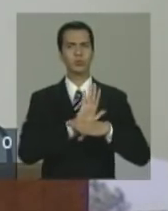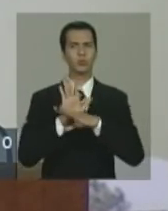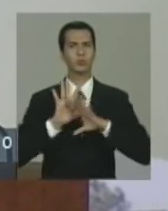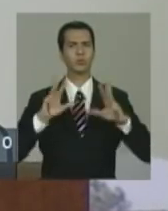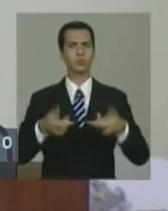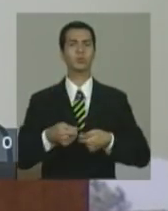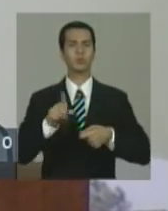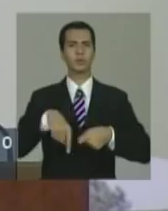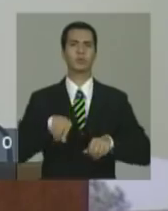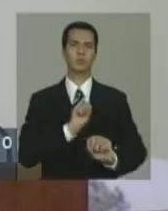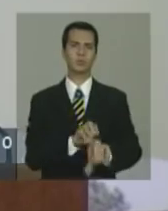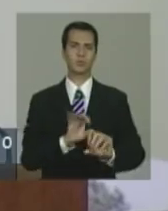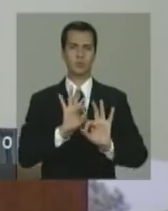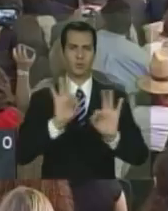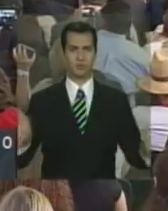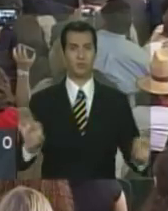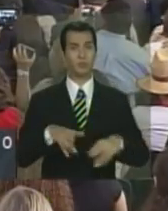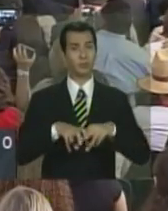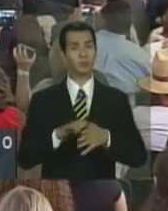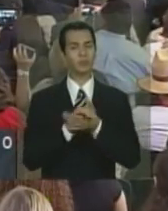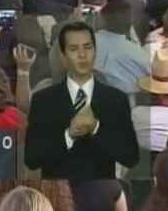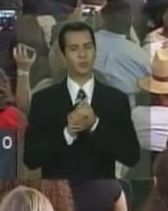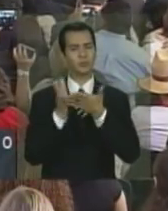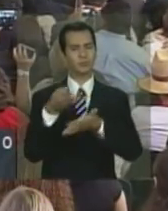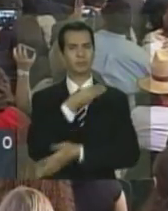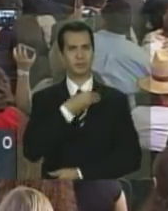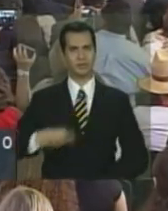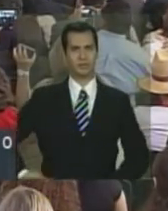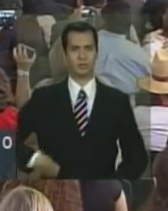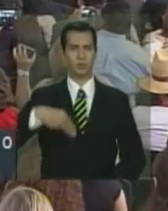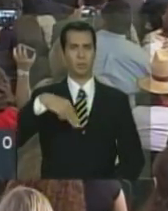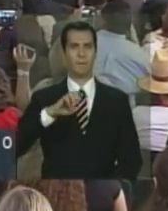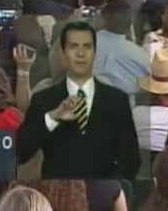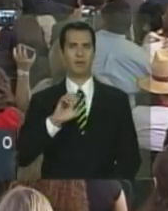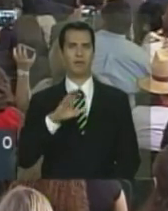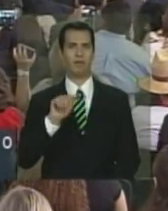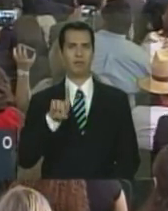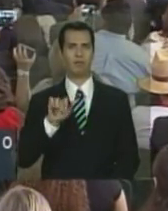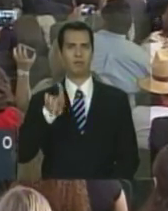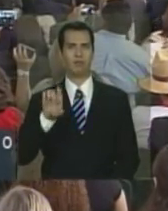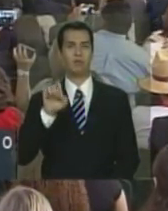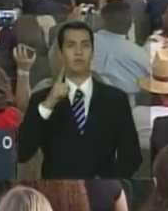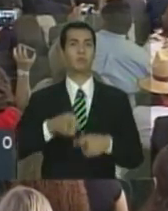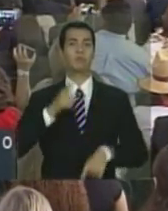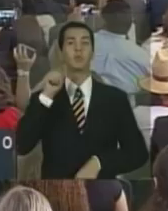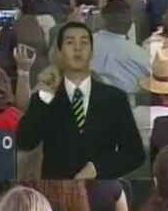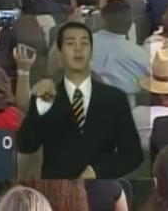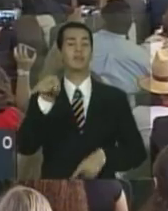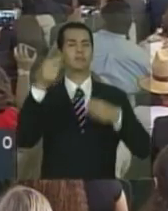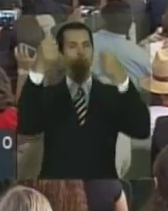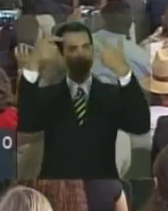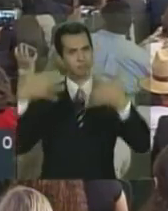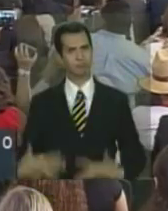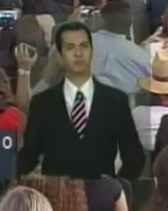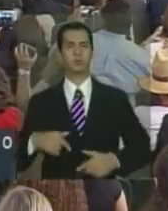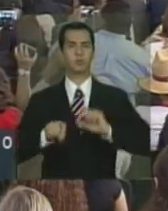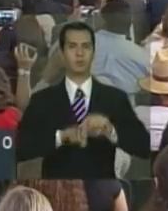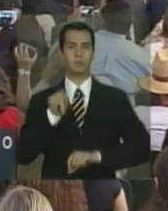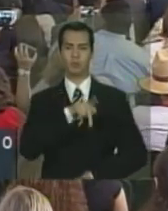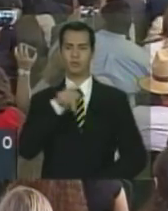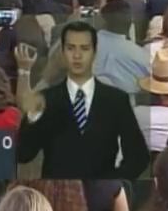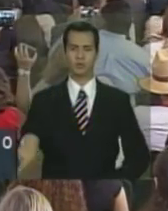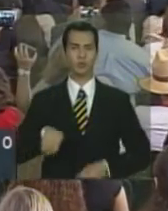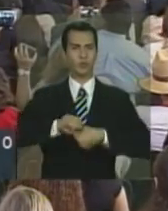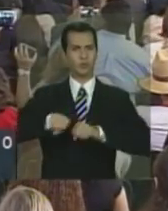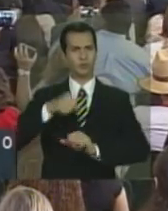o ministro Mercadante pela clareza da exposição, pelo fato de mostrar que essa formação